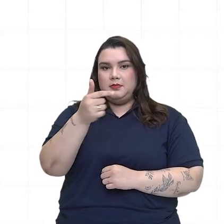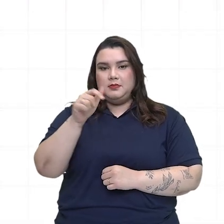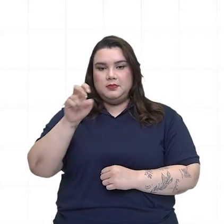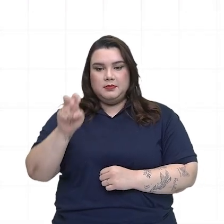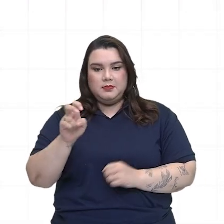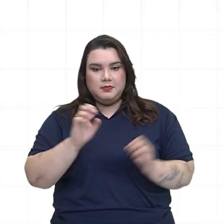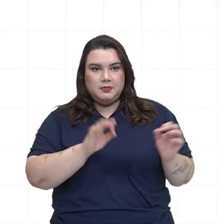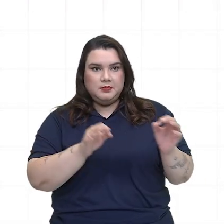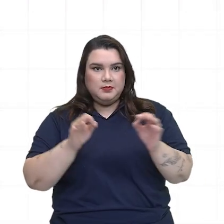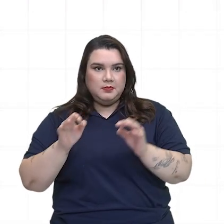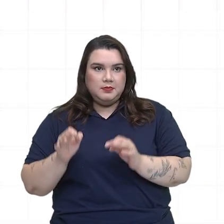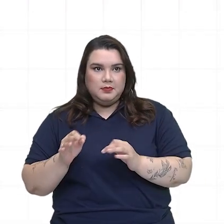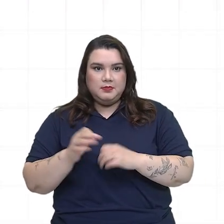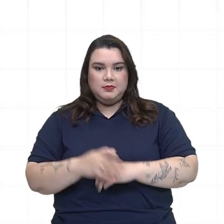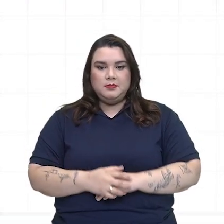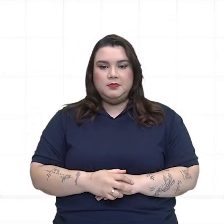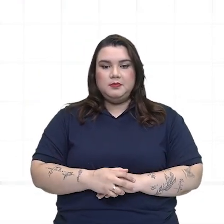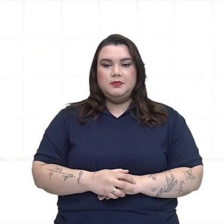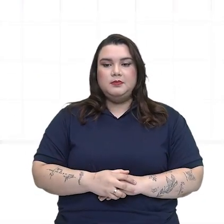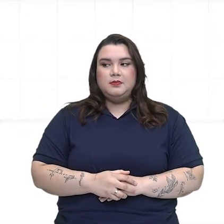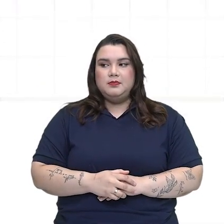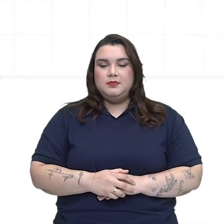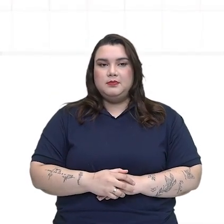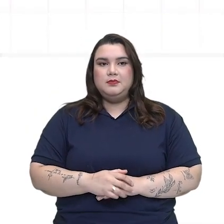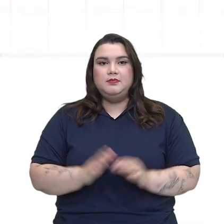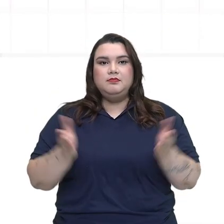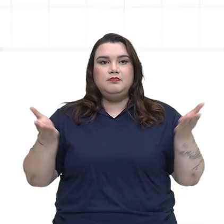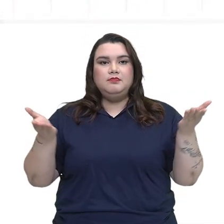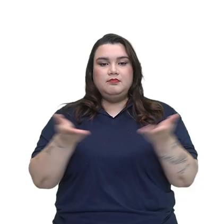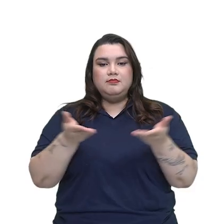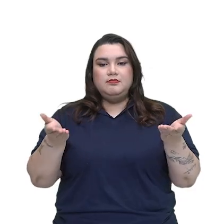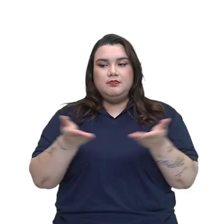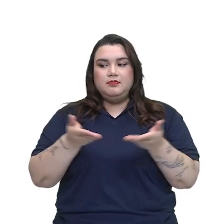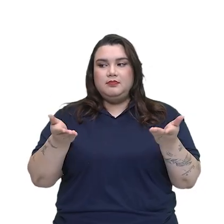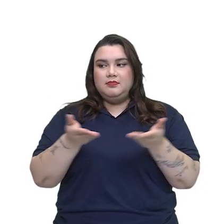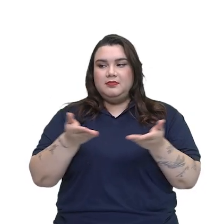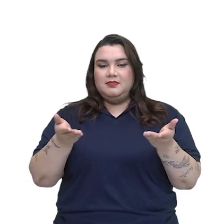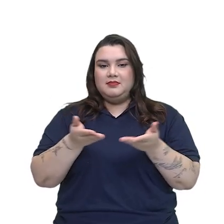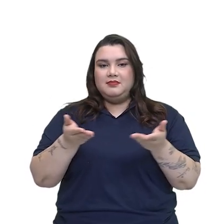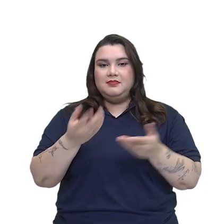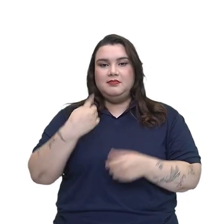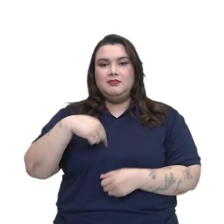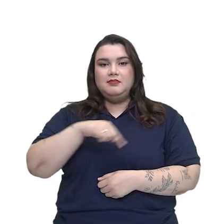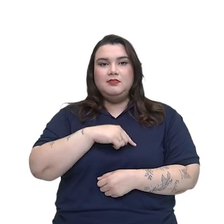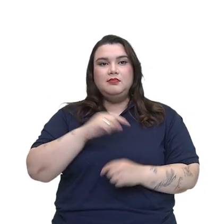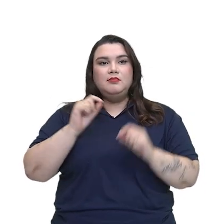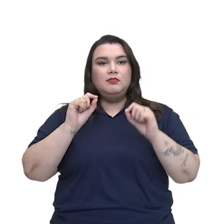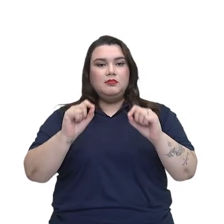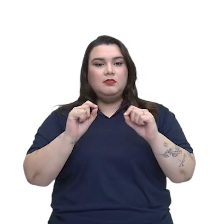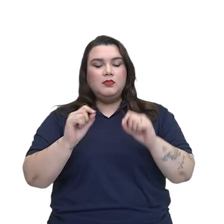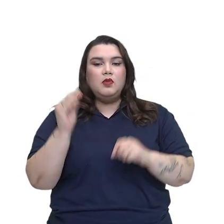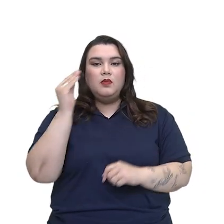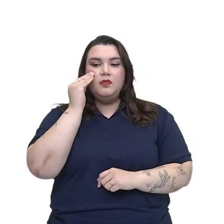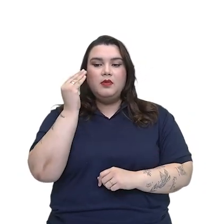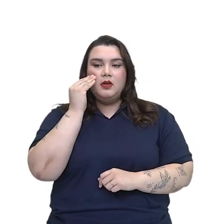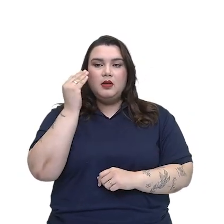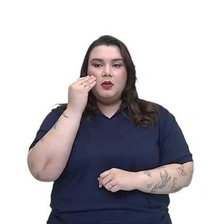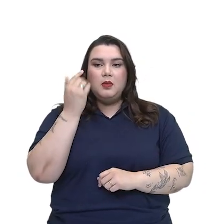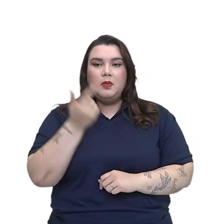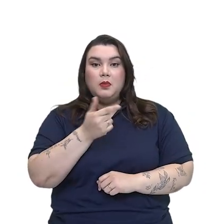39,0625. Beleza, meu povo? Então, vamos ainda para